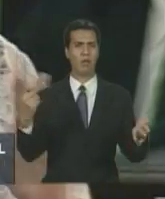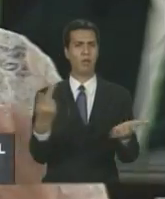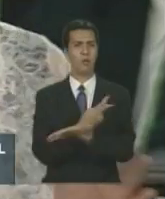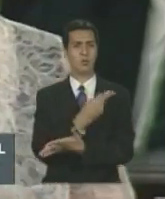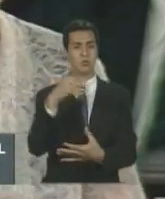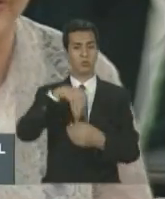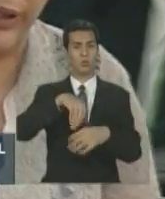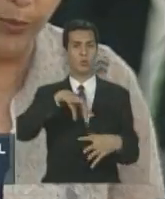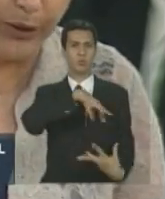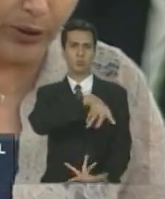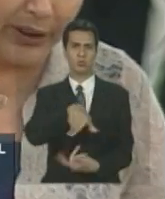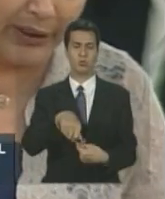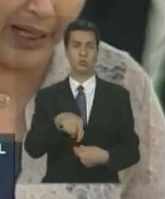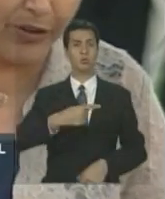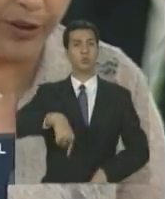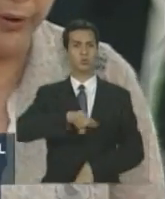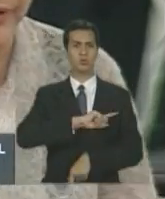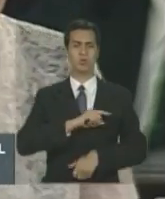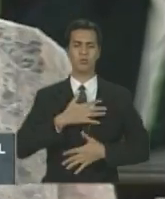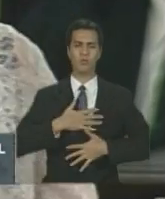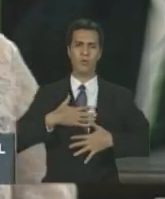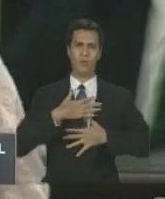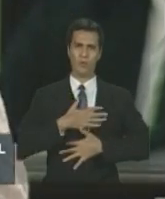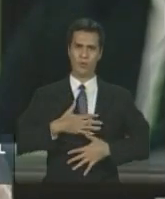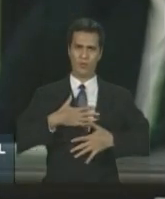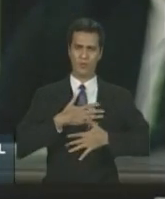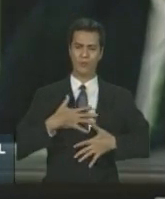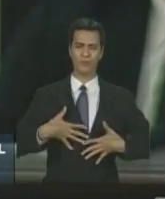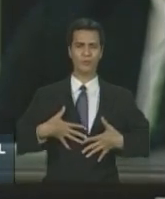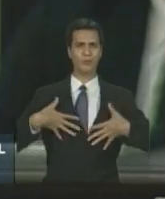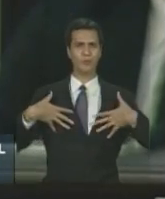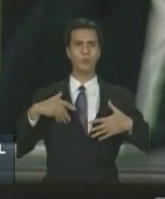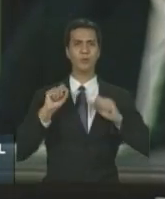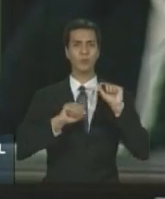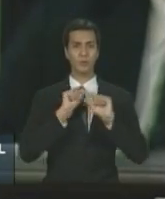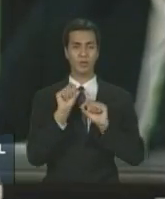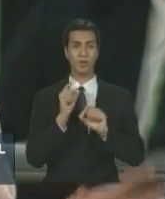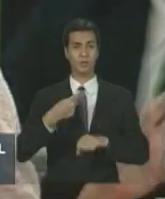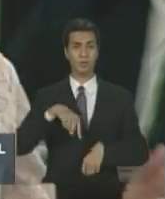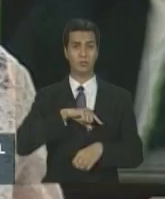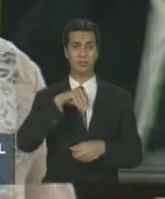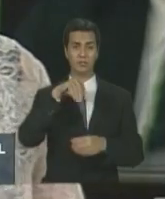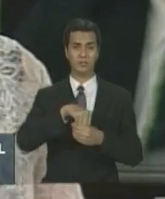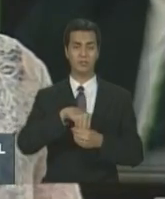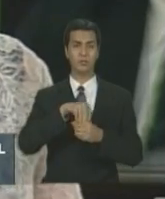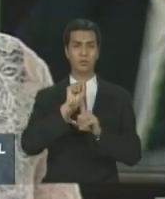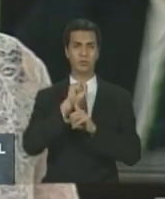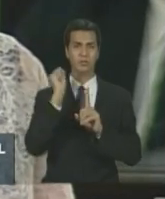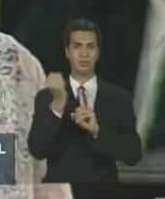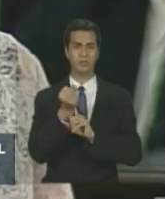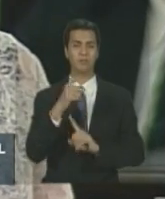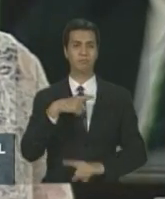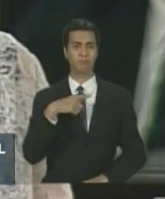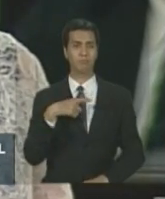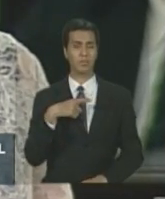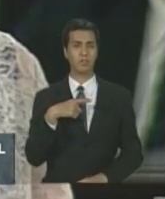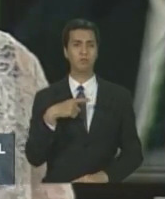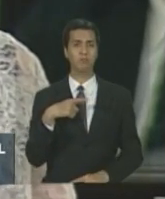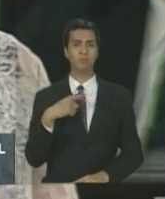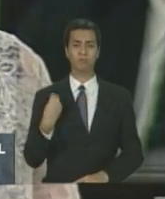temos orgulho de viver numa sociedade que tem padrões de